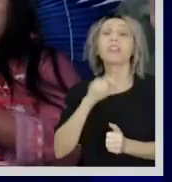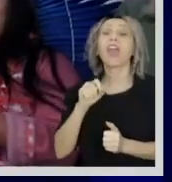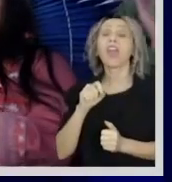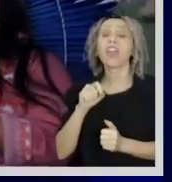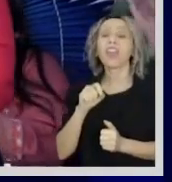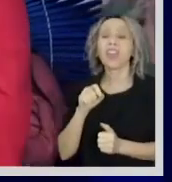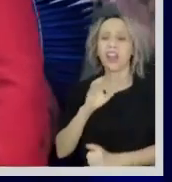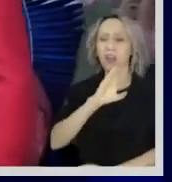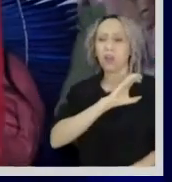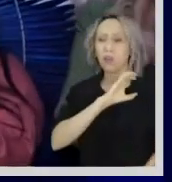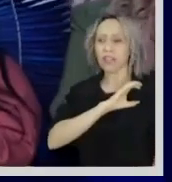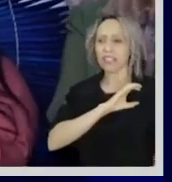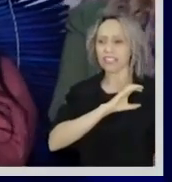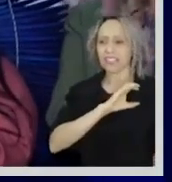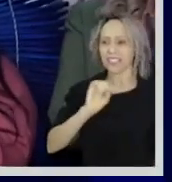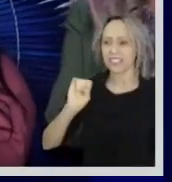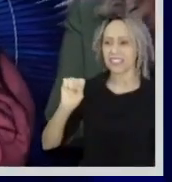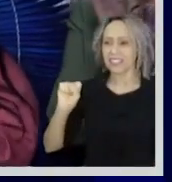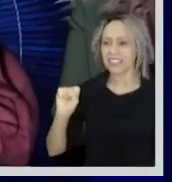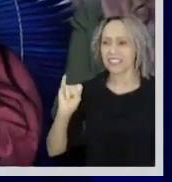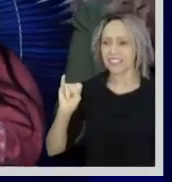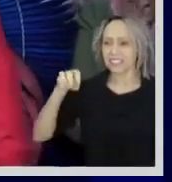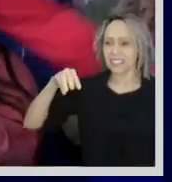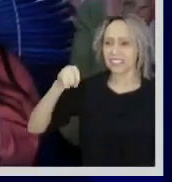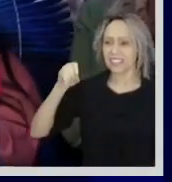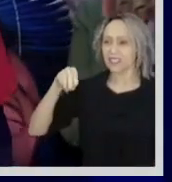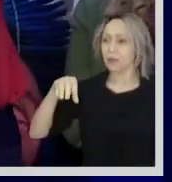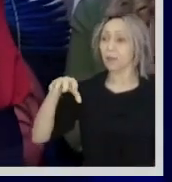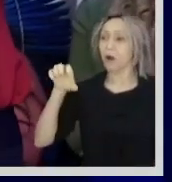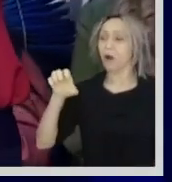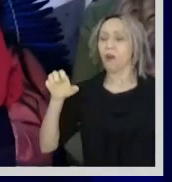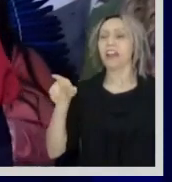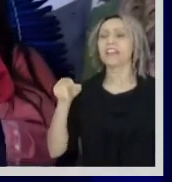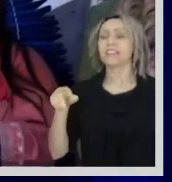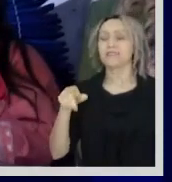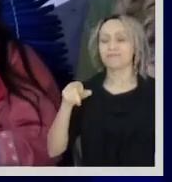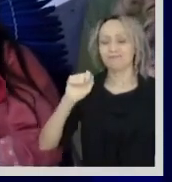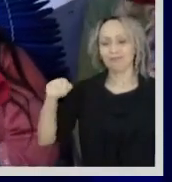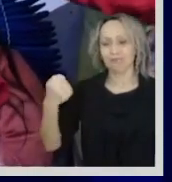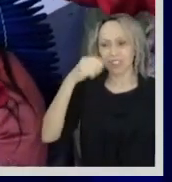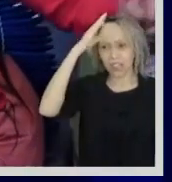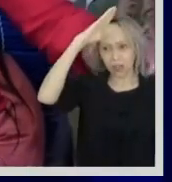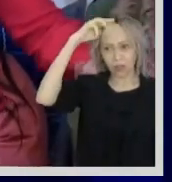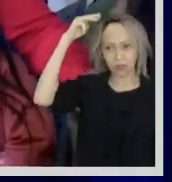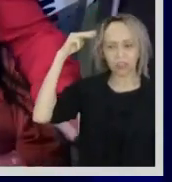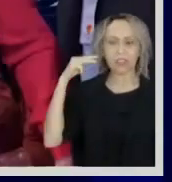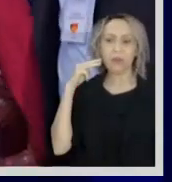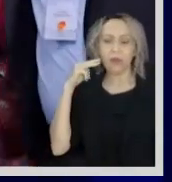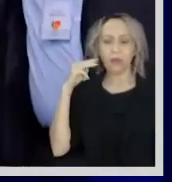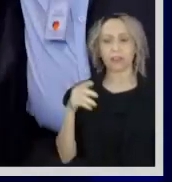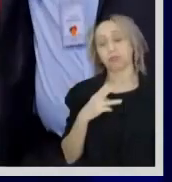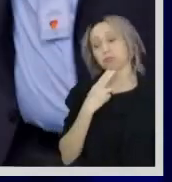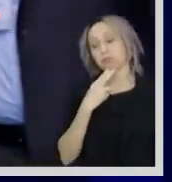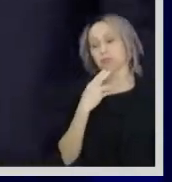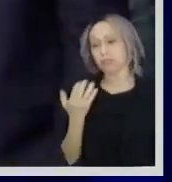100 mil reais. Porque ela é uma empresa, ela não é um ministério. A mesma lógica se aplica aos Correios, a mesma lógica se